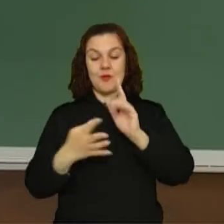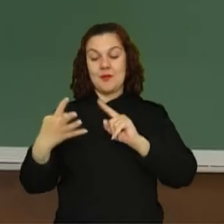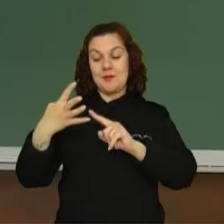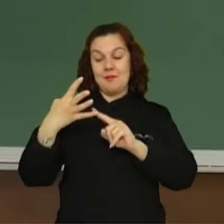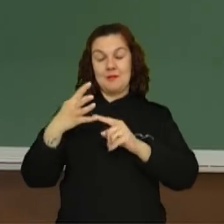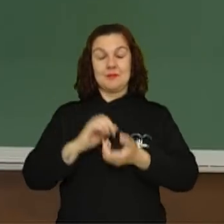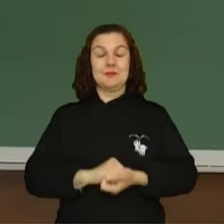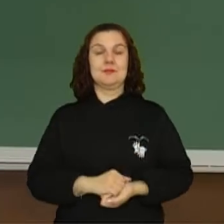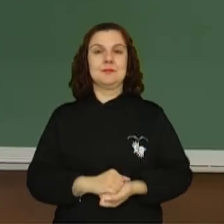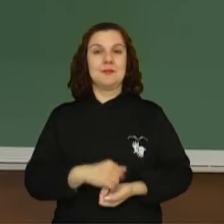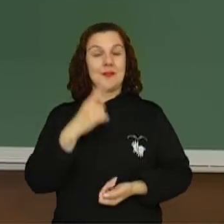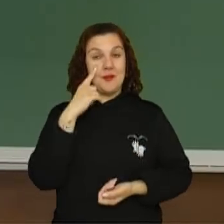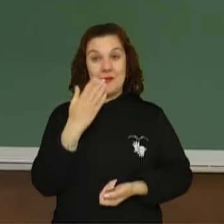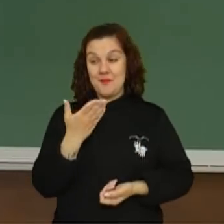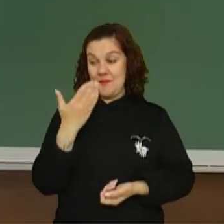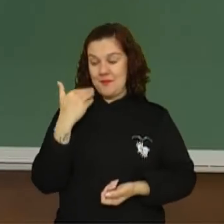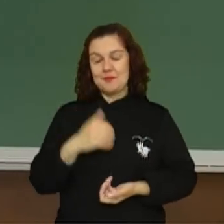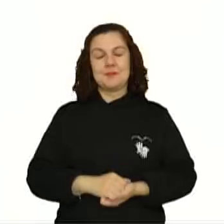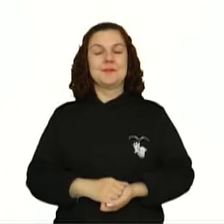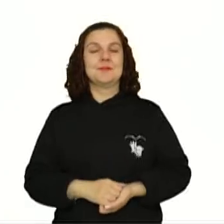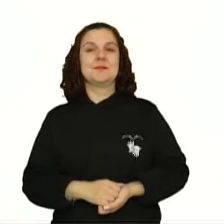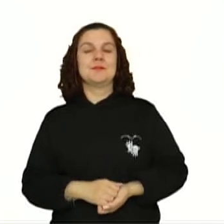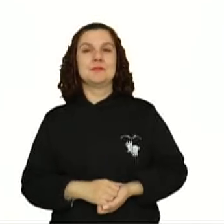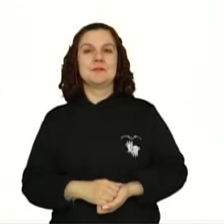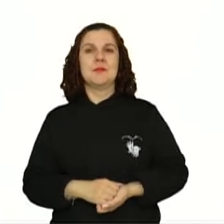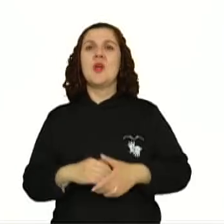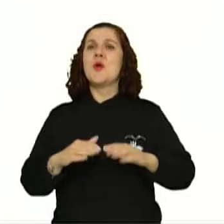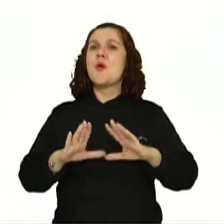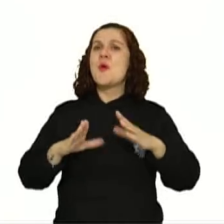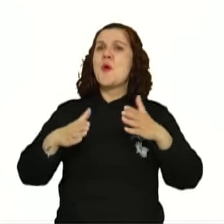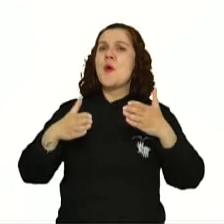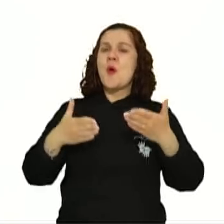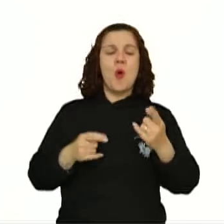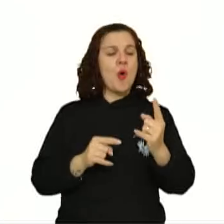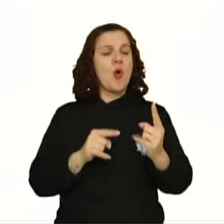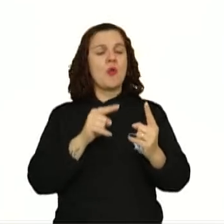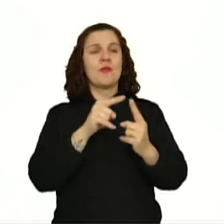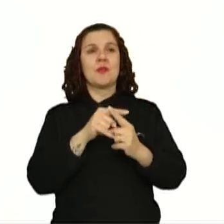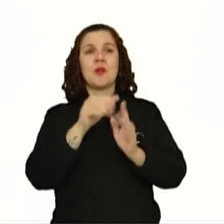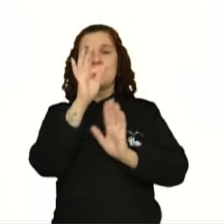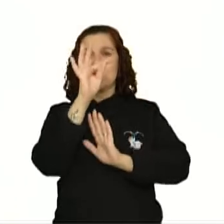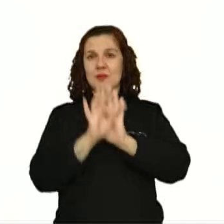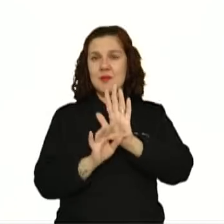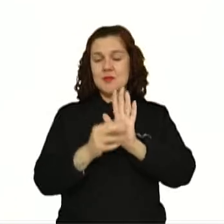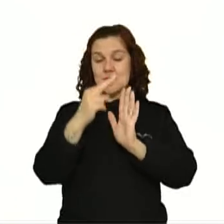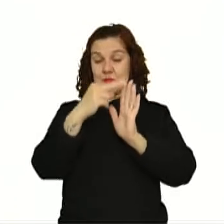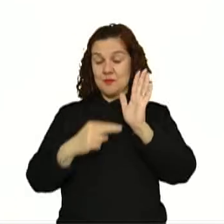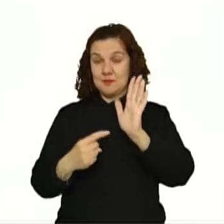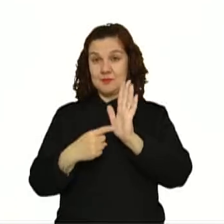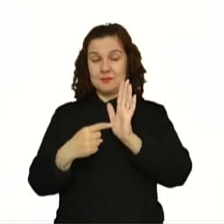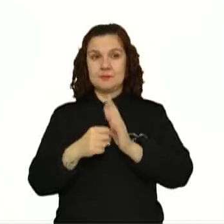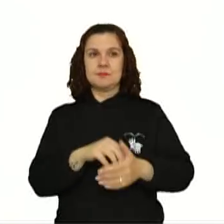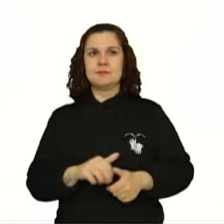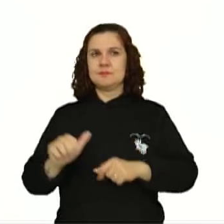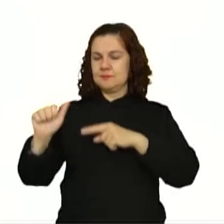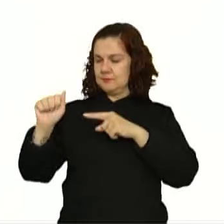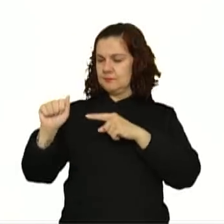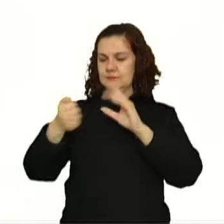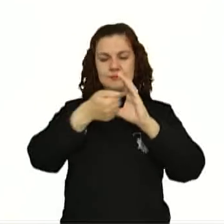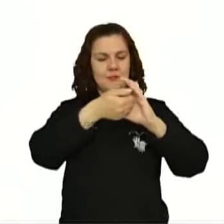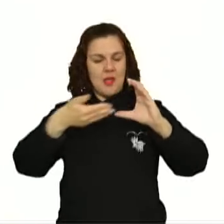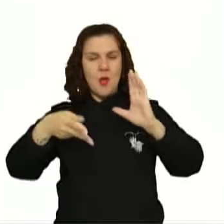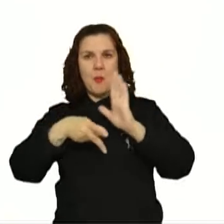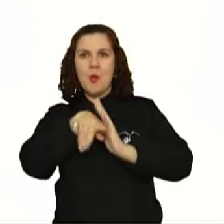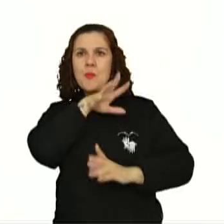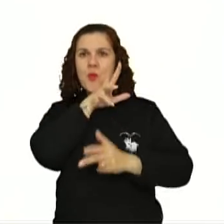Atividade 4. Vamos lá pensar mais um pouquinho? Qual é a finalidade do texto lido, né? Caracterizar os